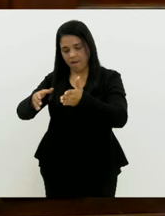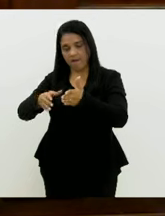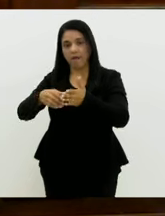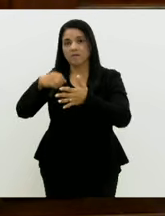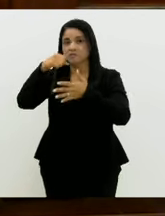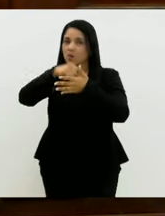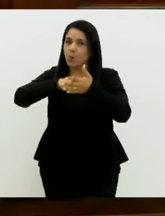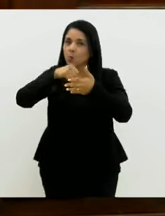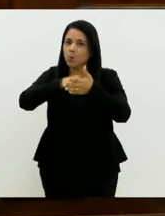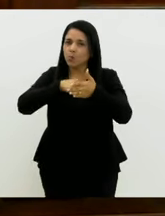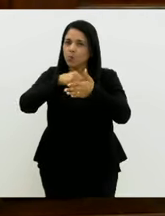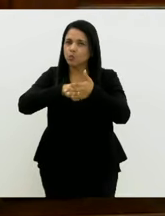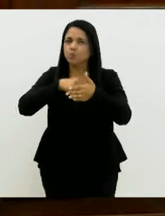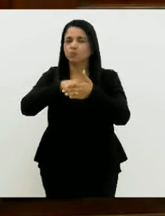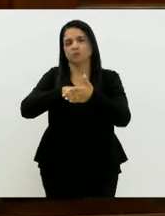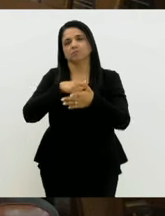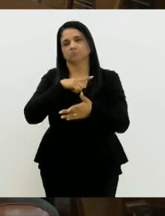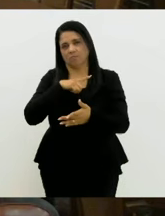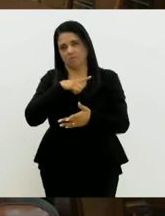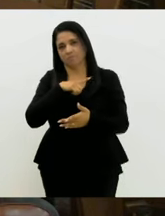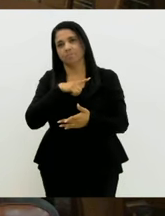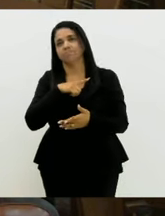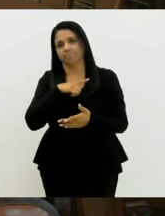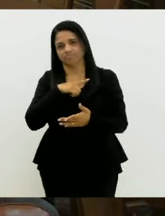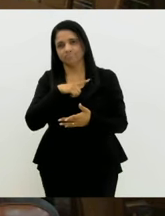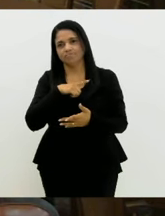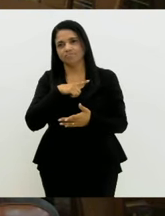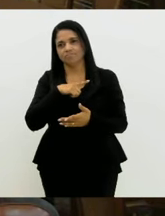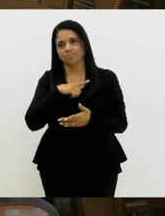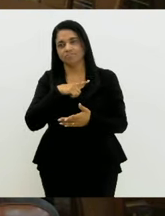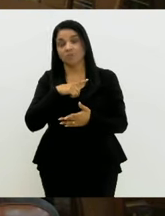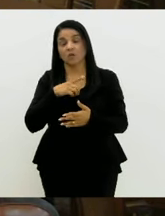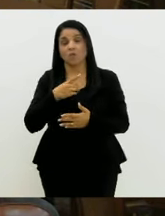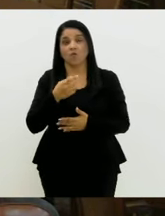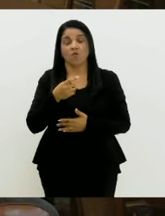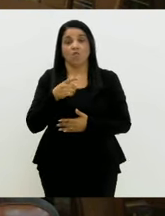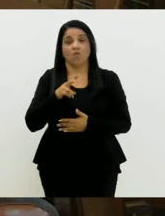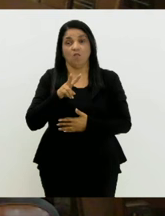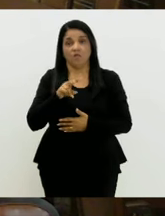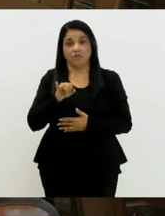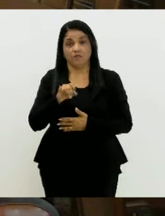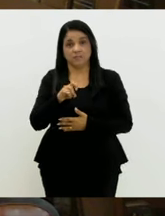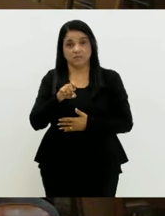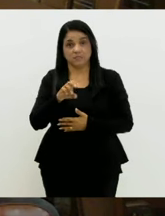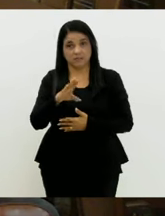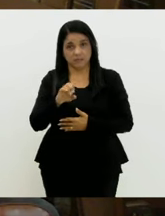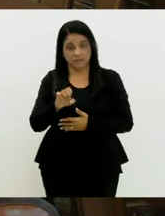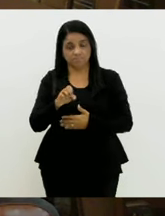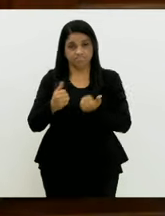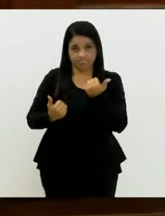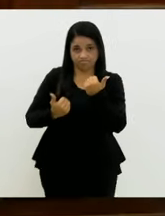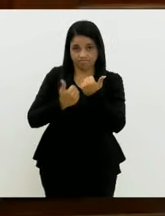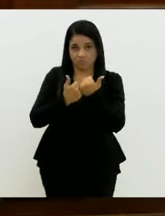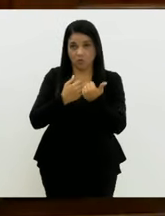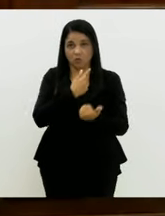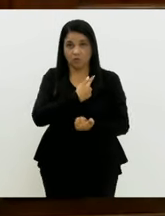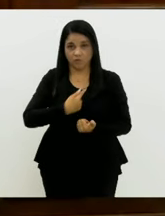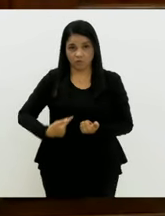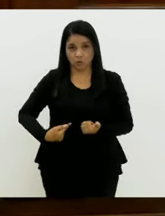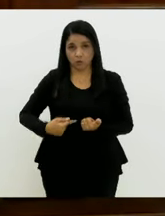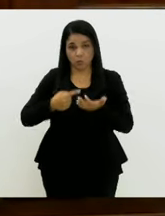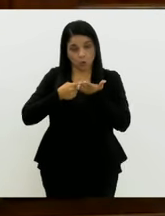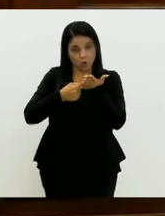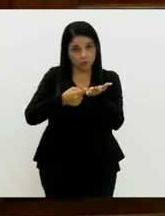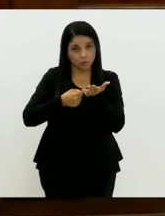e batalhas. O nosso vice-governador, junto com o nosso governador, tratou comigo